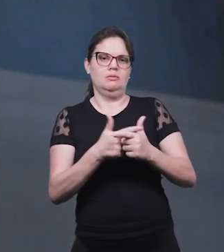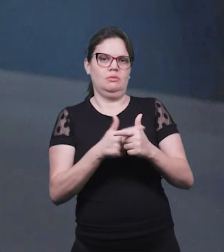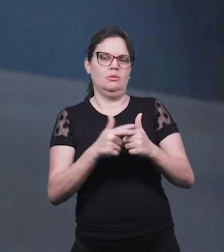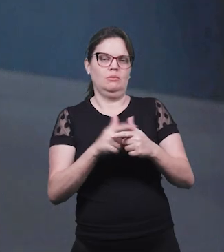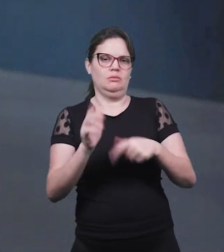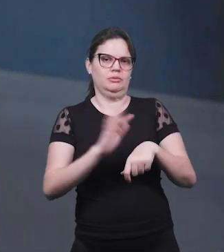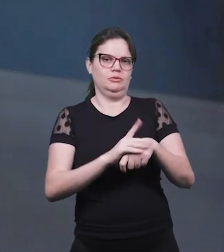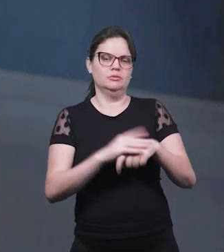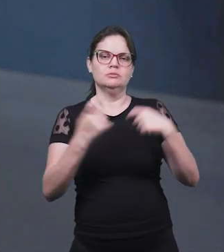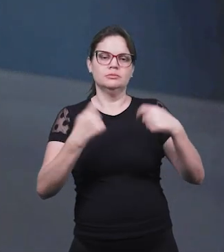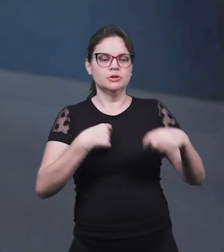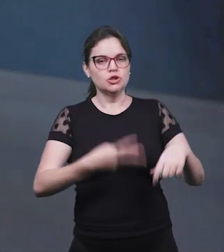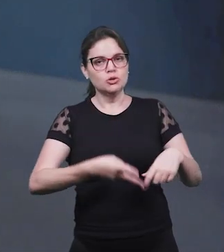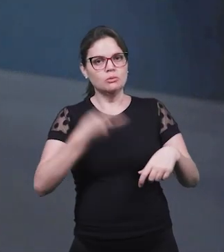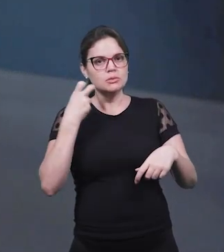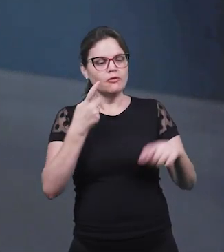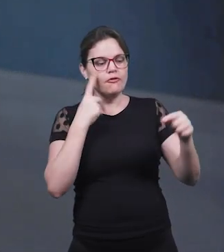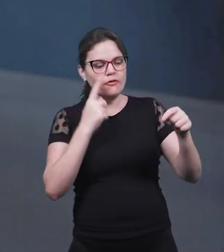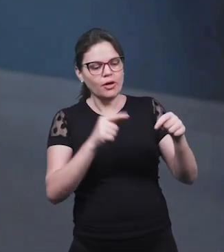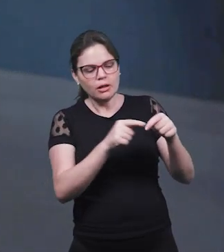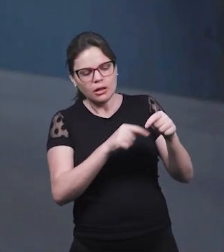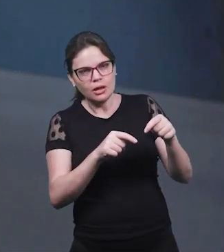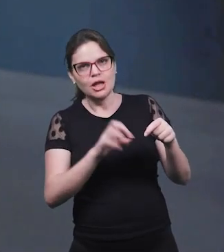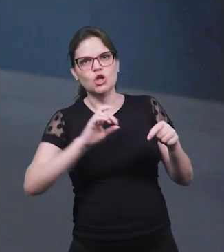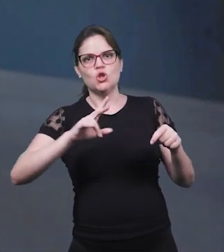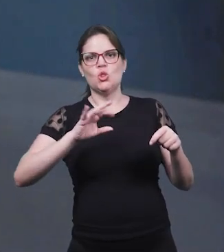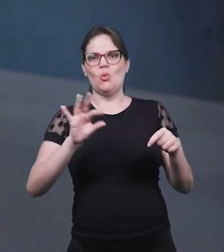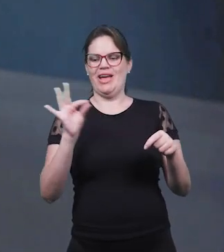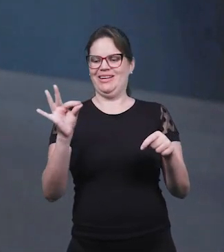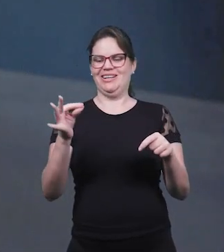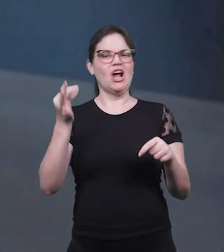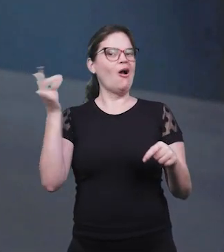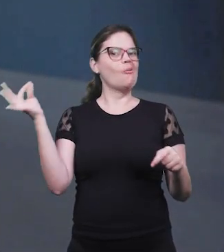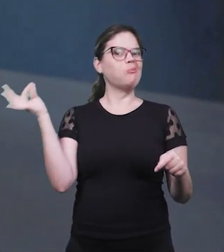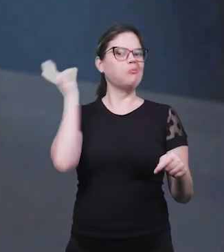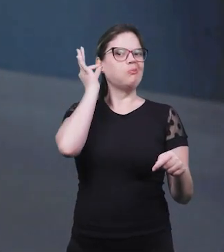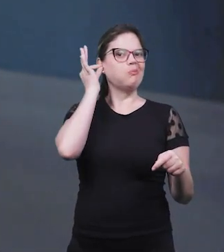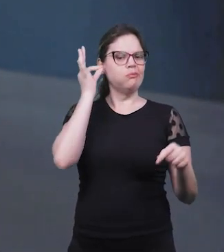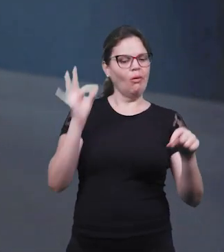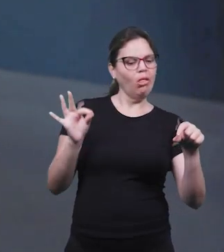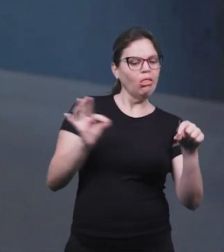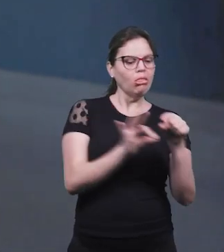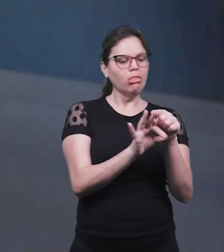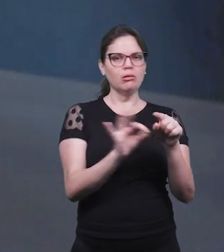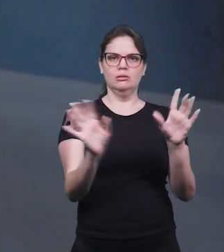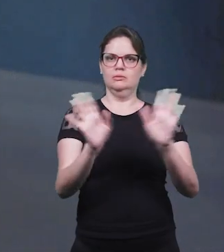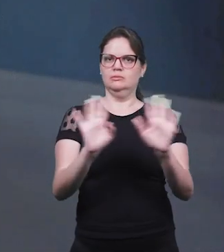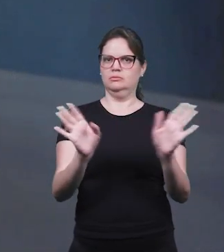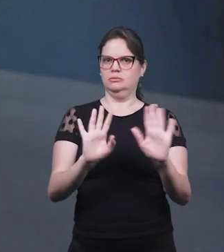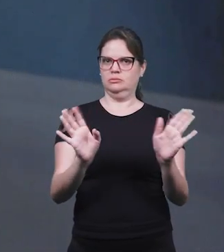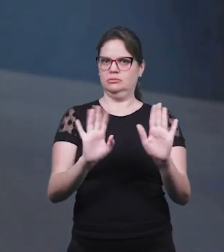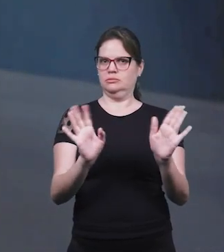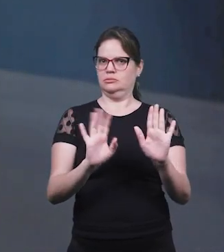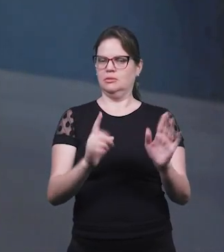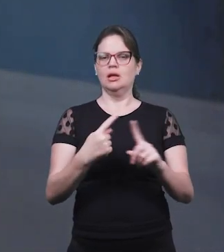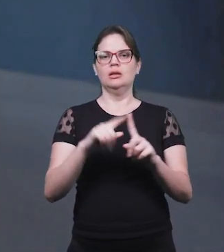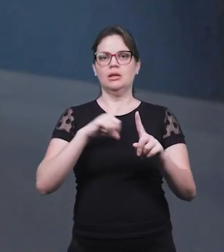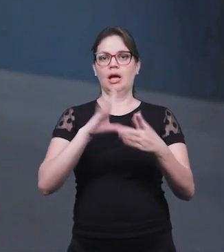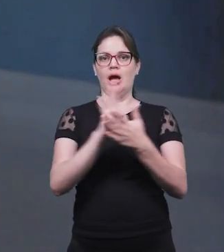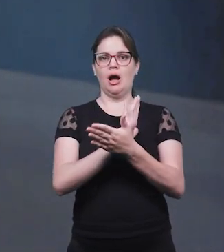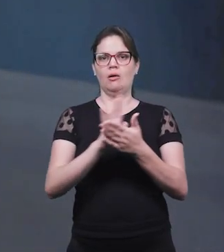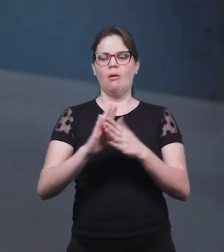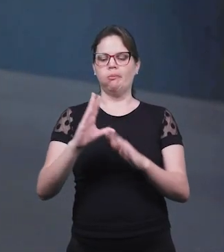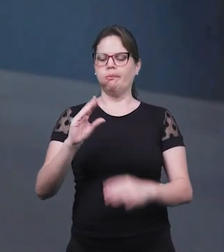E a gente tem que observar, não é ficar colocando cotonete dentro da orelha de cachorro, não. Mas existem